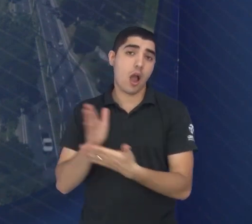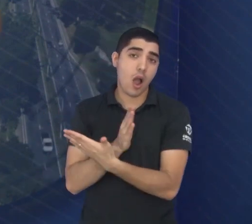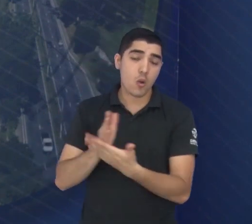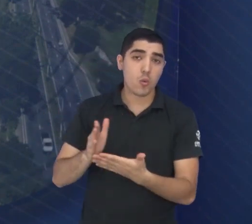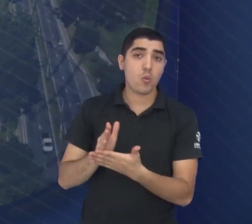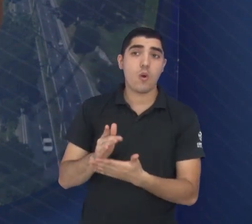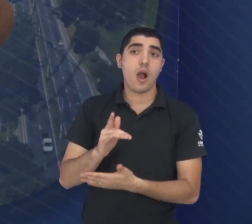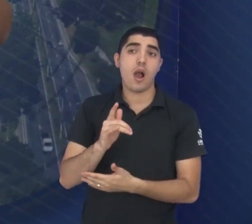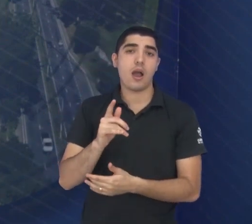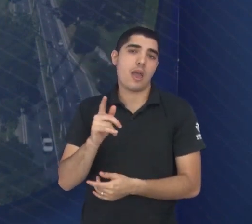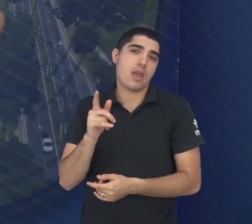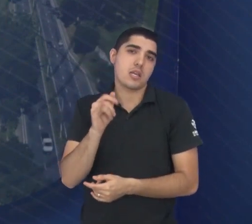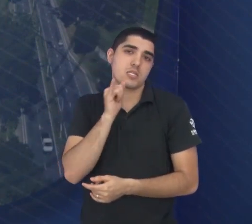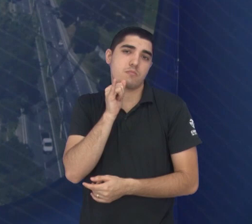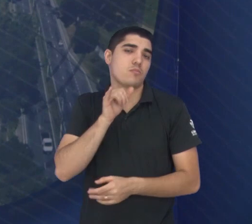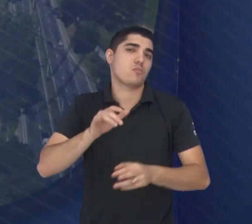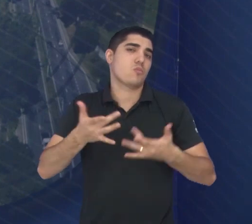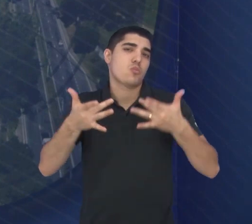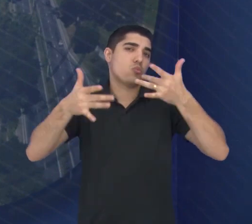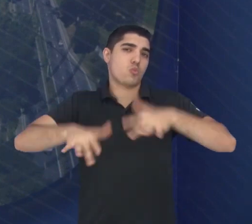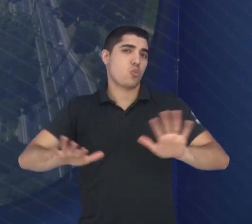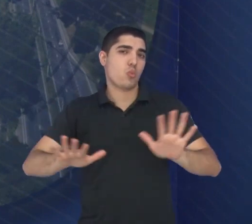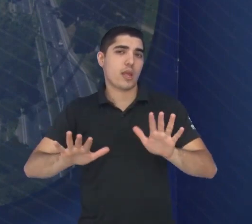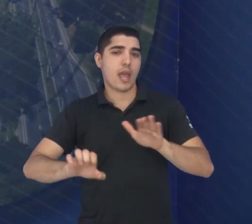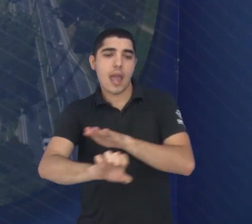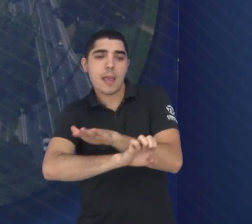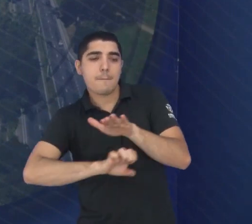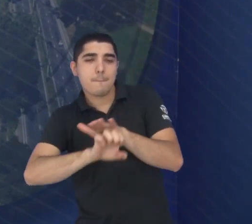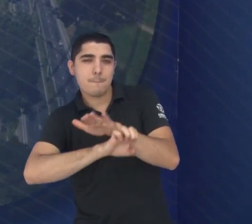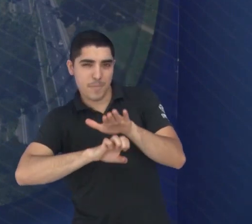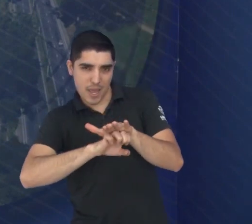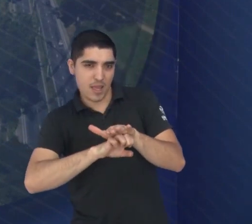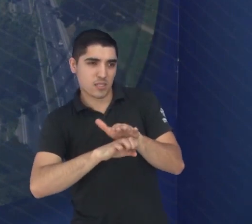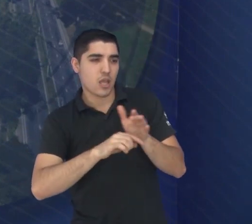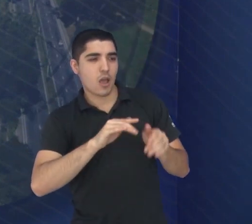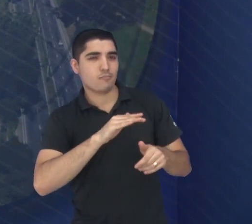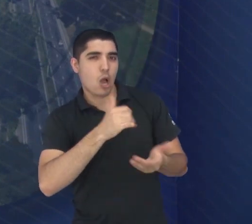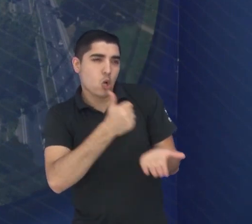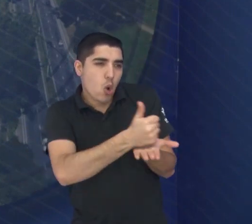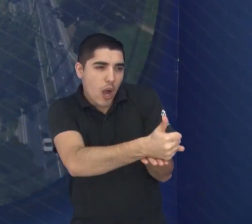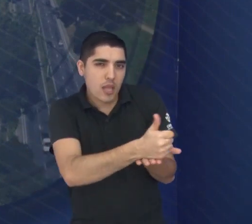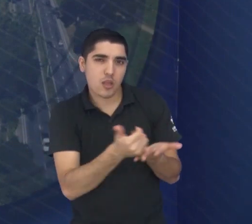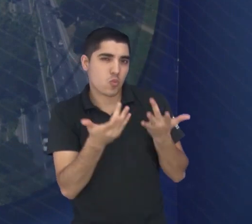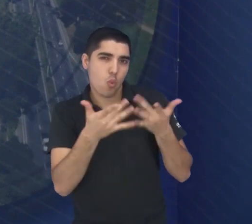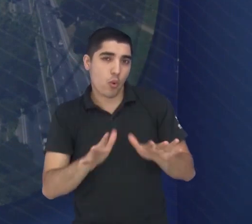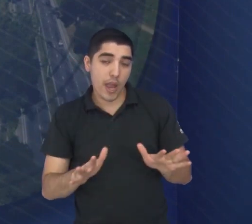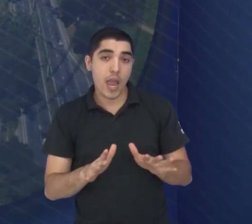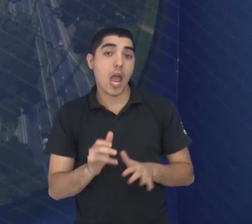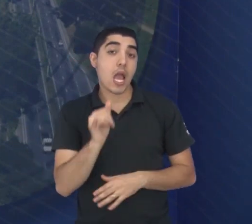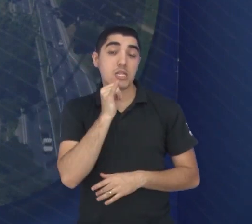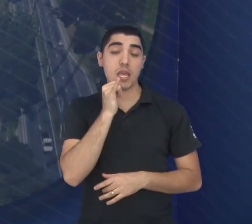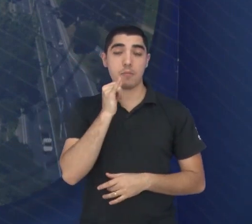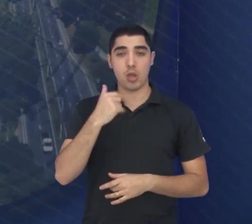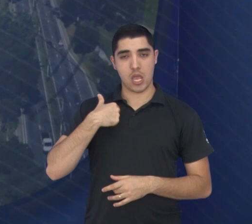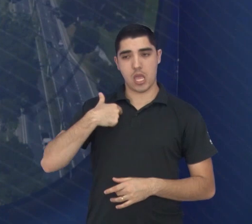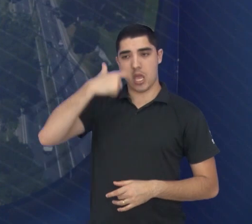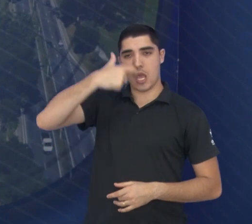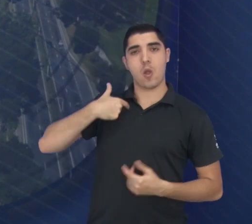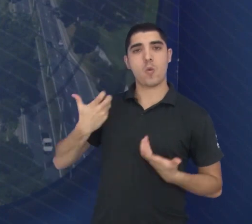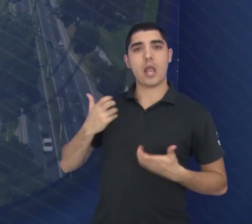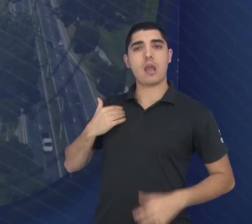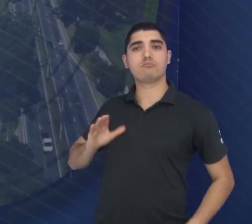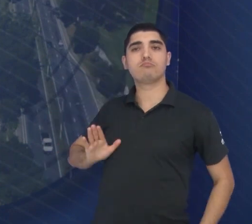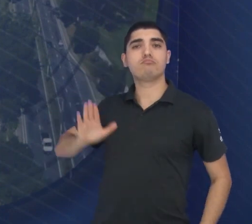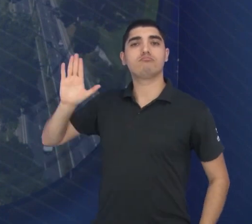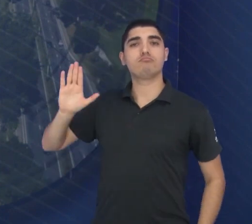a contratar uma empresa terceirizada, por exemplo, para poder administrar. Então, assim, eu quero me candidatar para síndica.